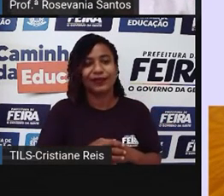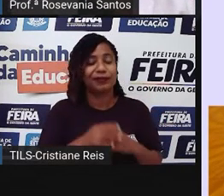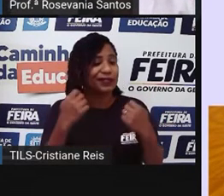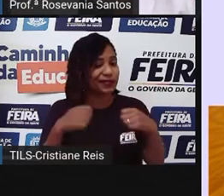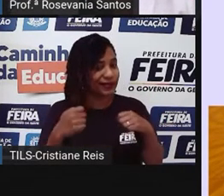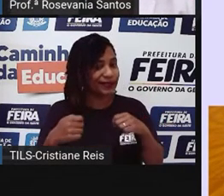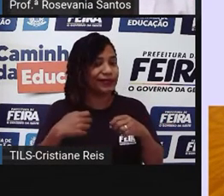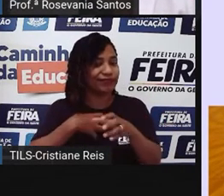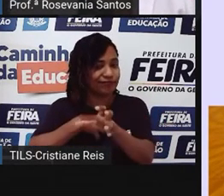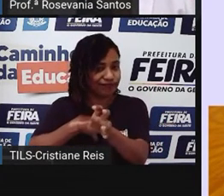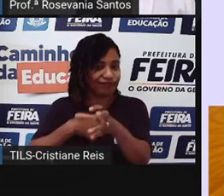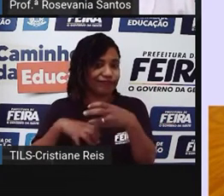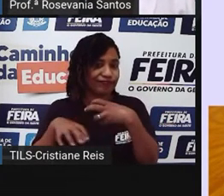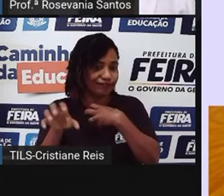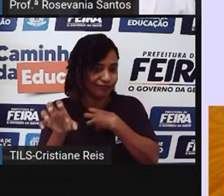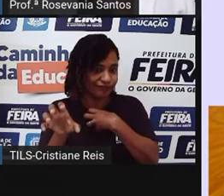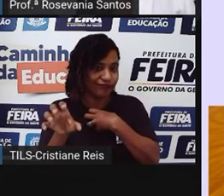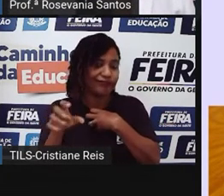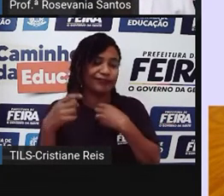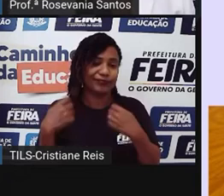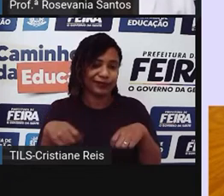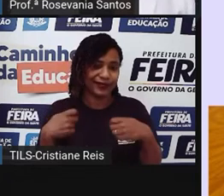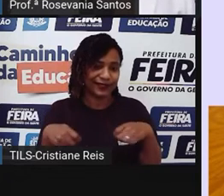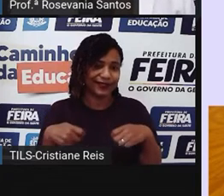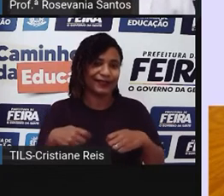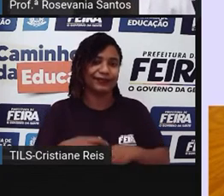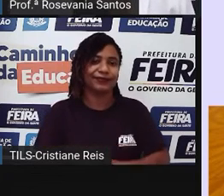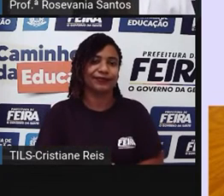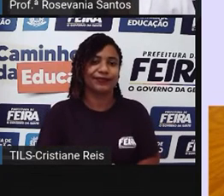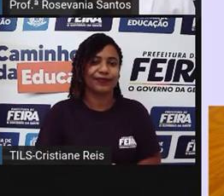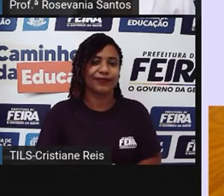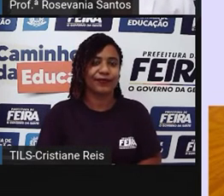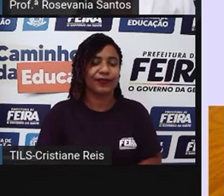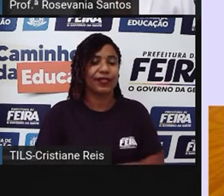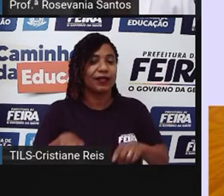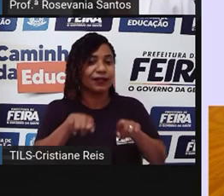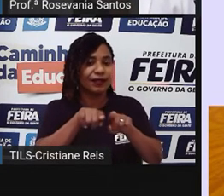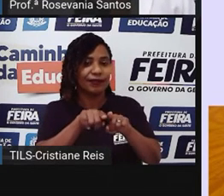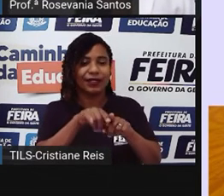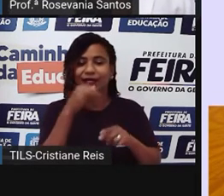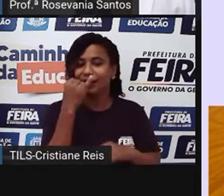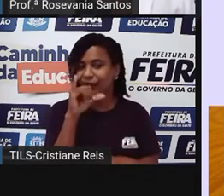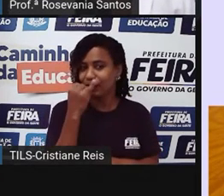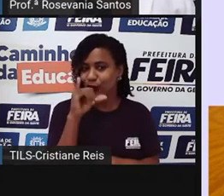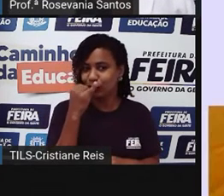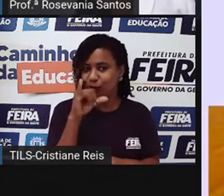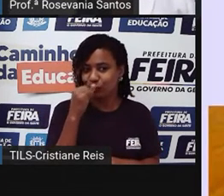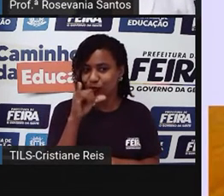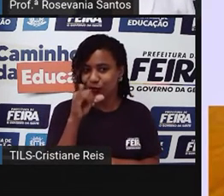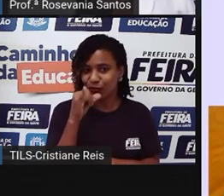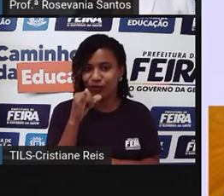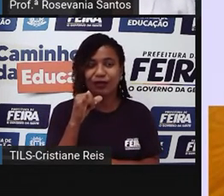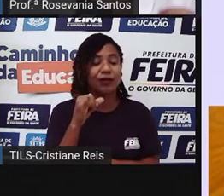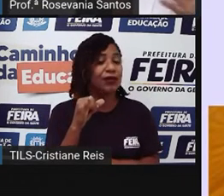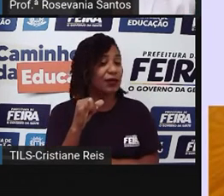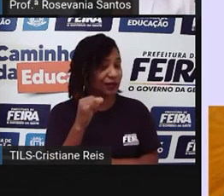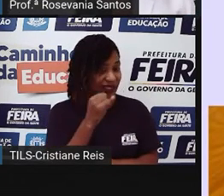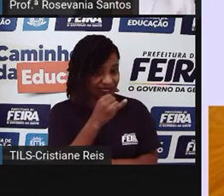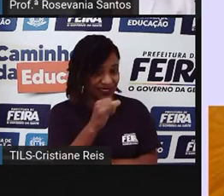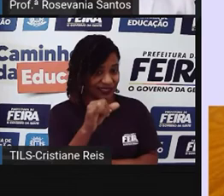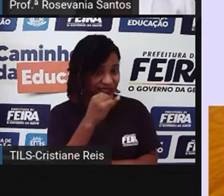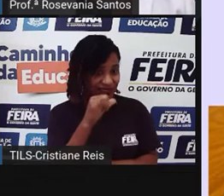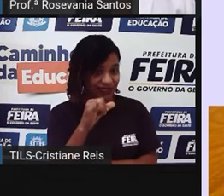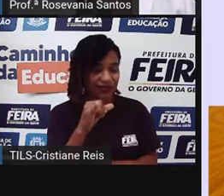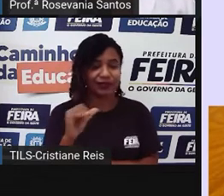empatia ali na onda, né? É o consumo também exagerado de energia. Eu coloquei aqui as pilhas já para chamar a atenção também do